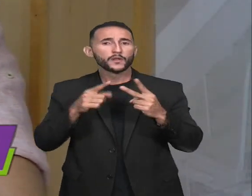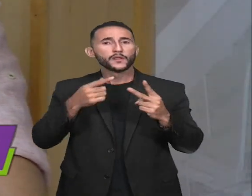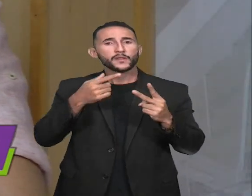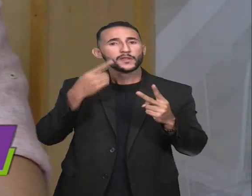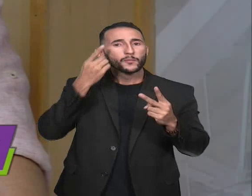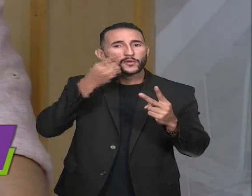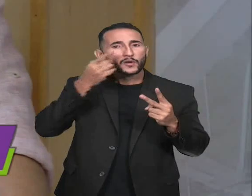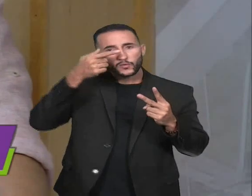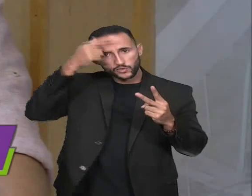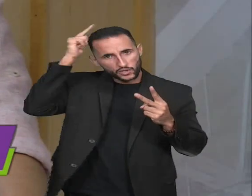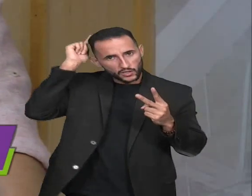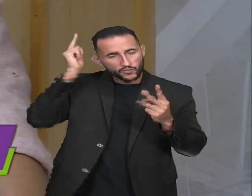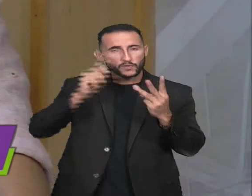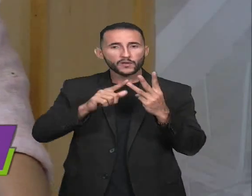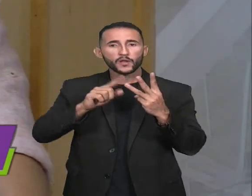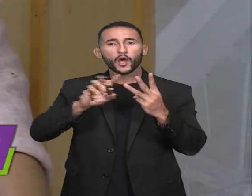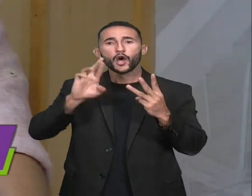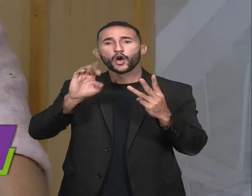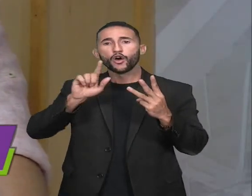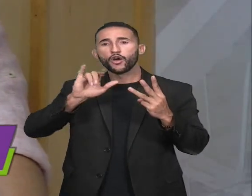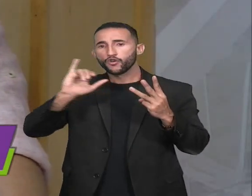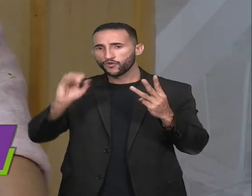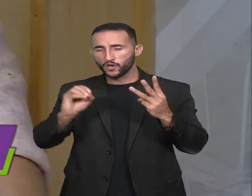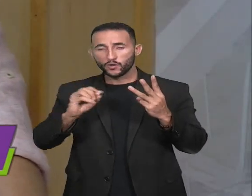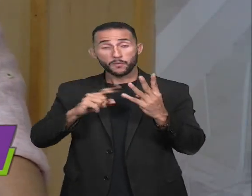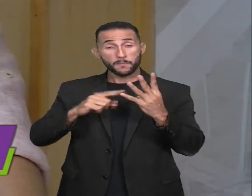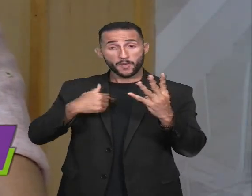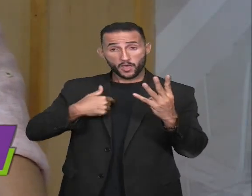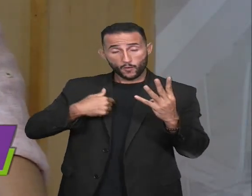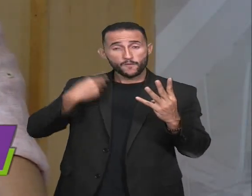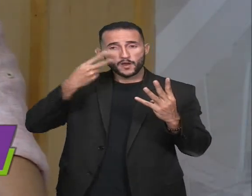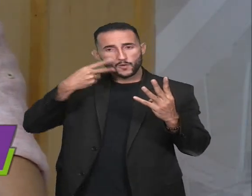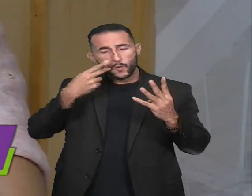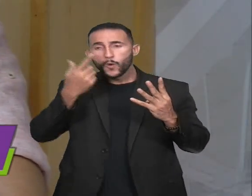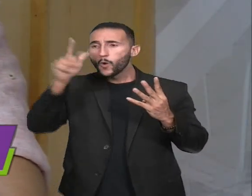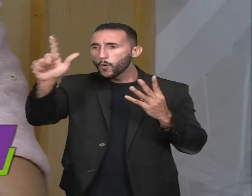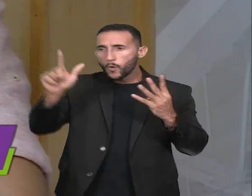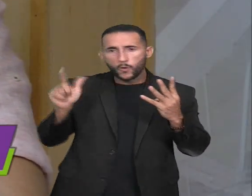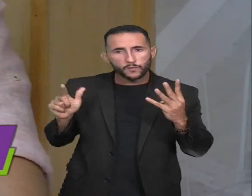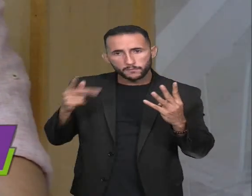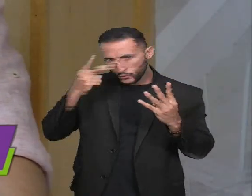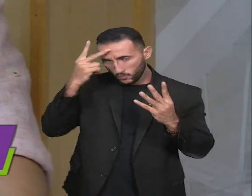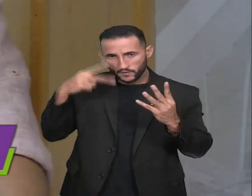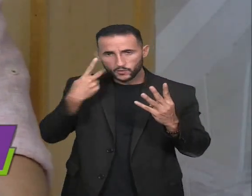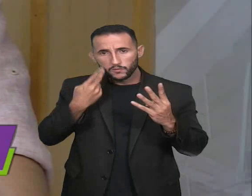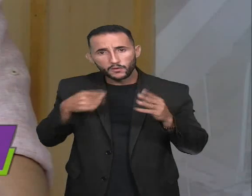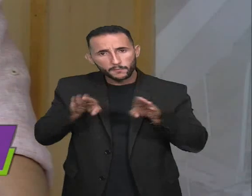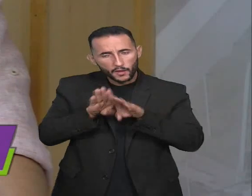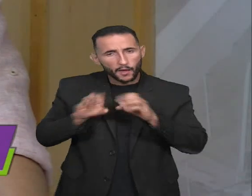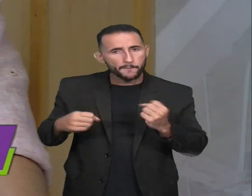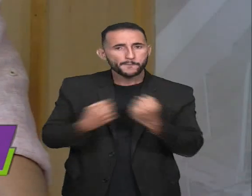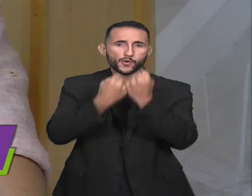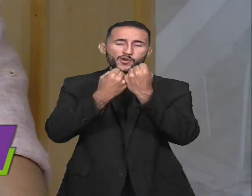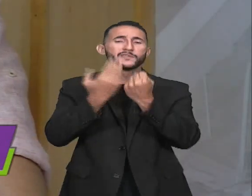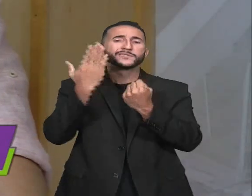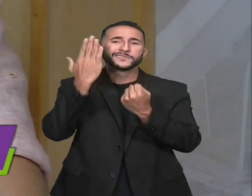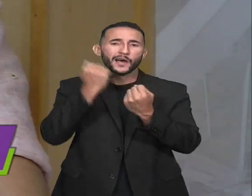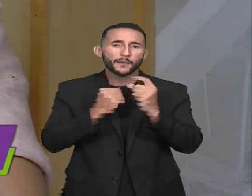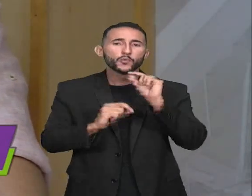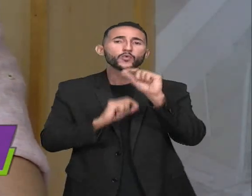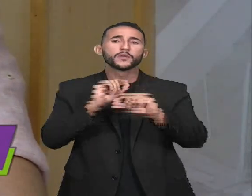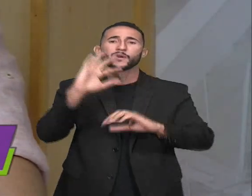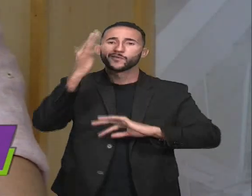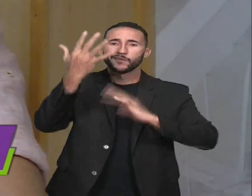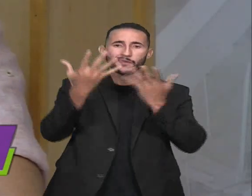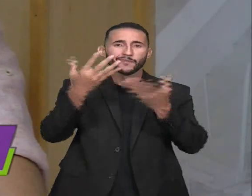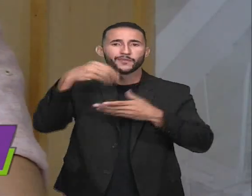do deputado Rogério Santos e tem pedido meu e de outros vereadores aqui também que sabem o que tá acontecendo o que acontece na